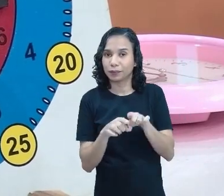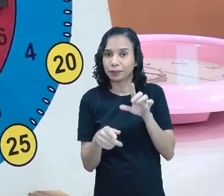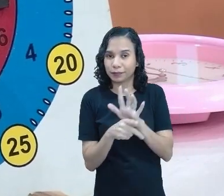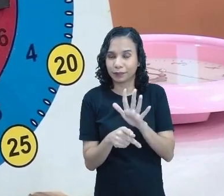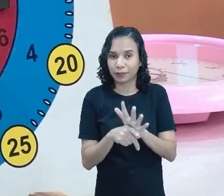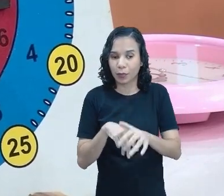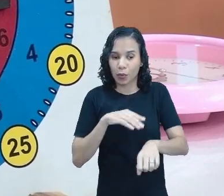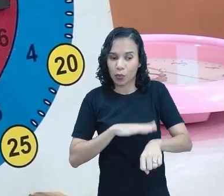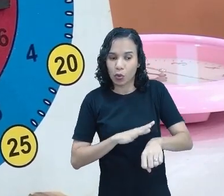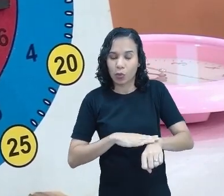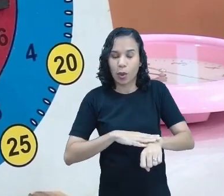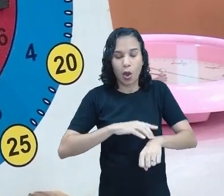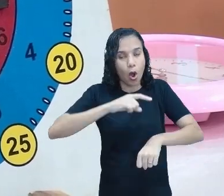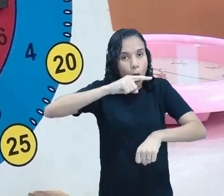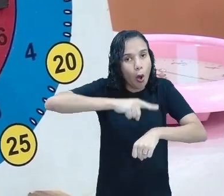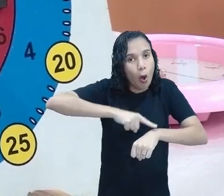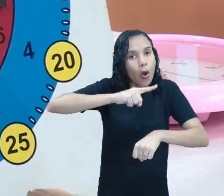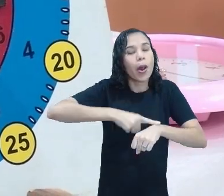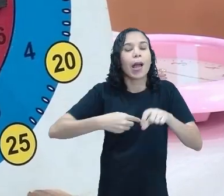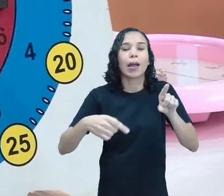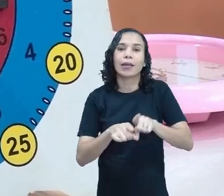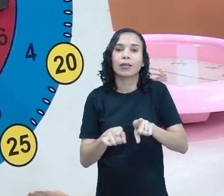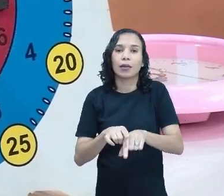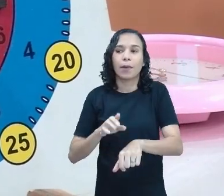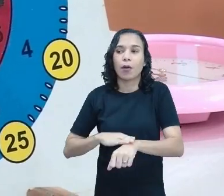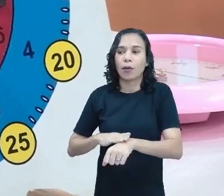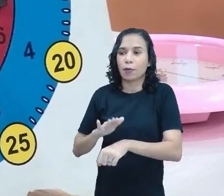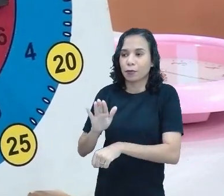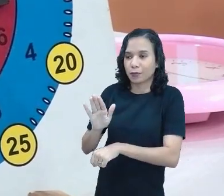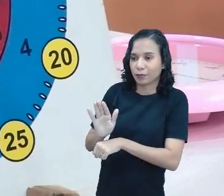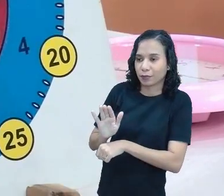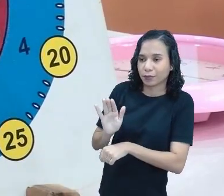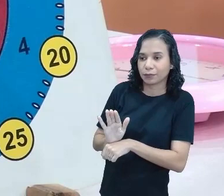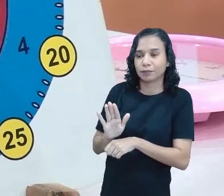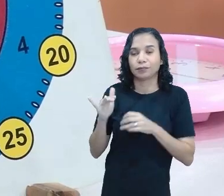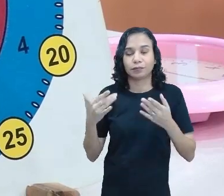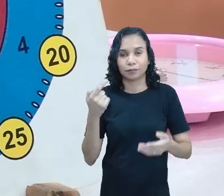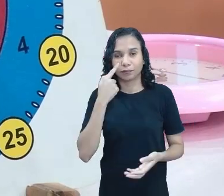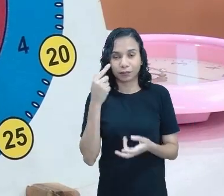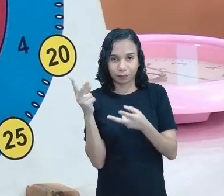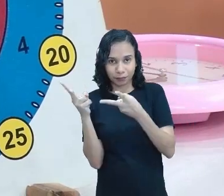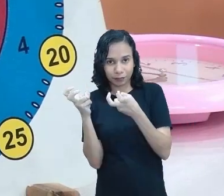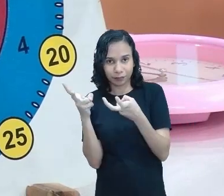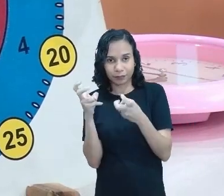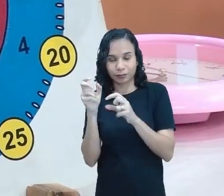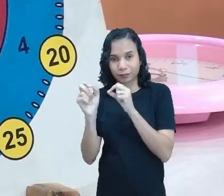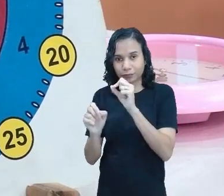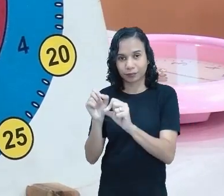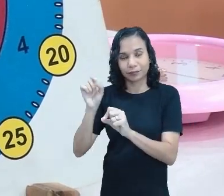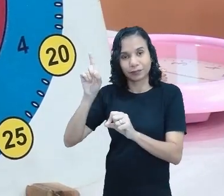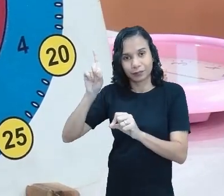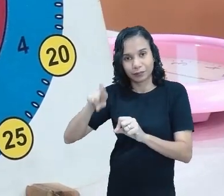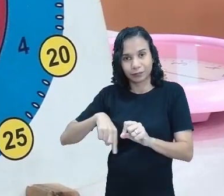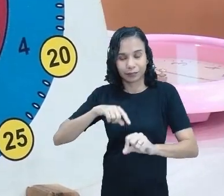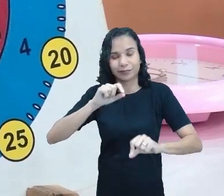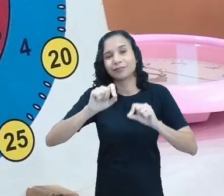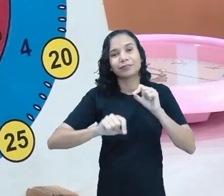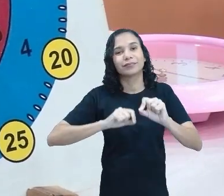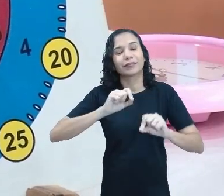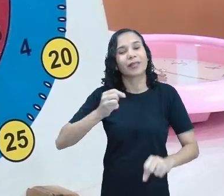os números das horas e também o horário da tarde, né? Então, observem que são